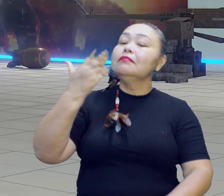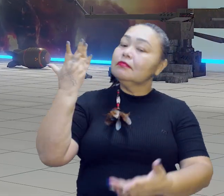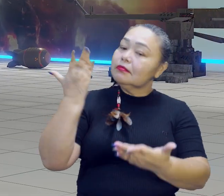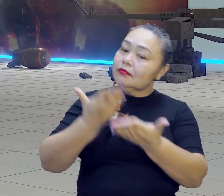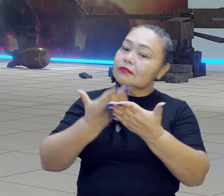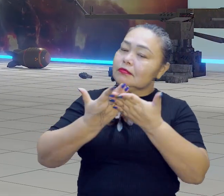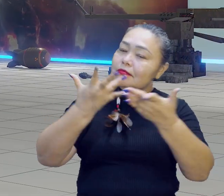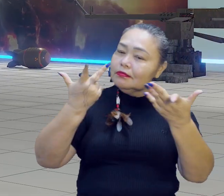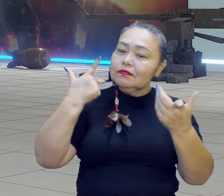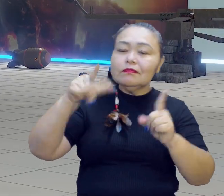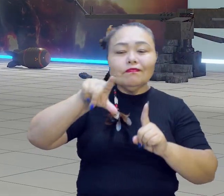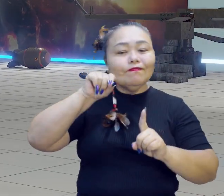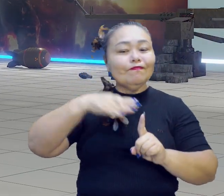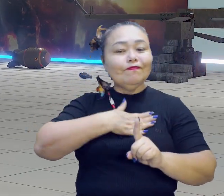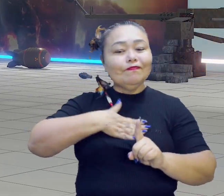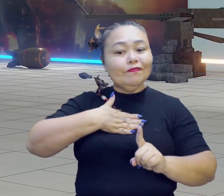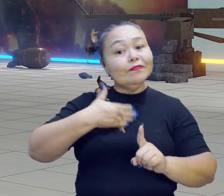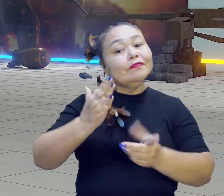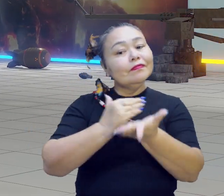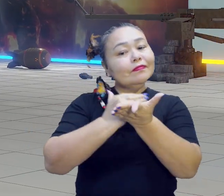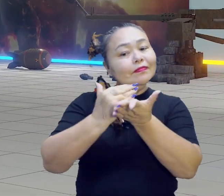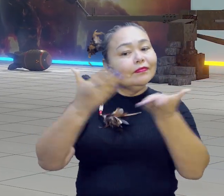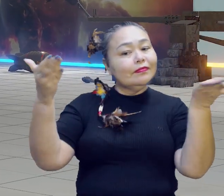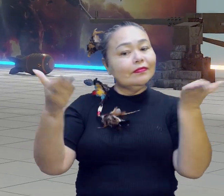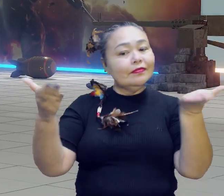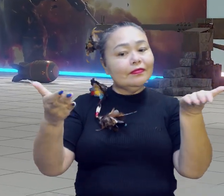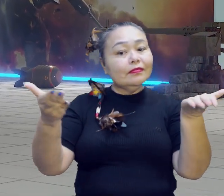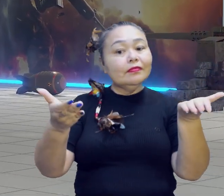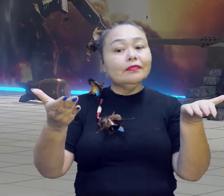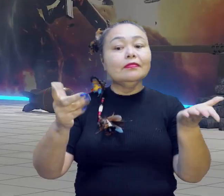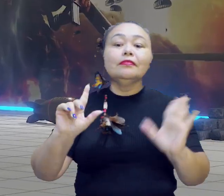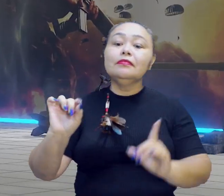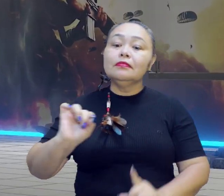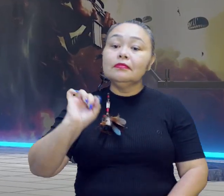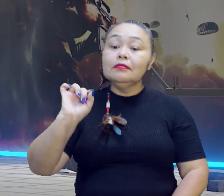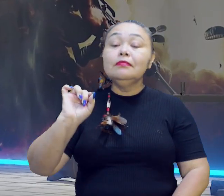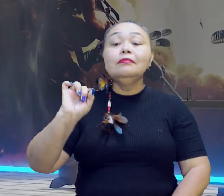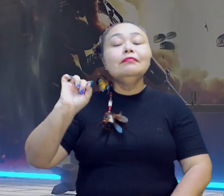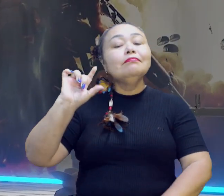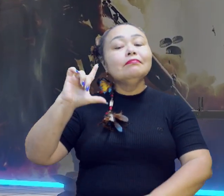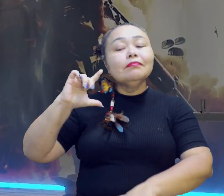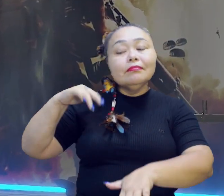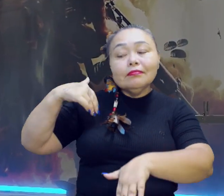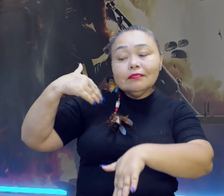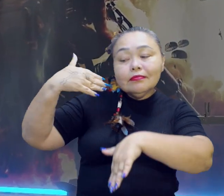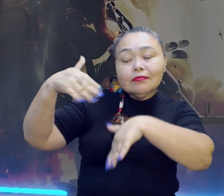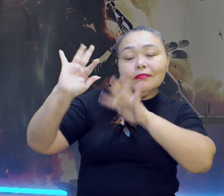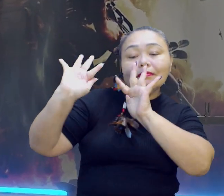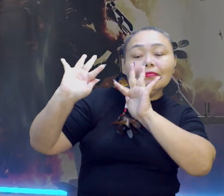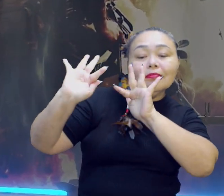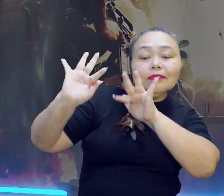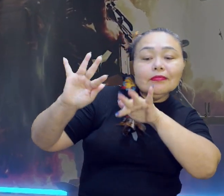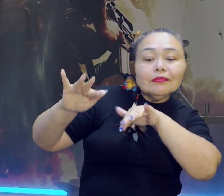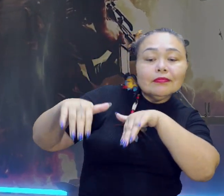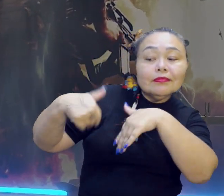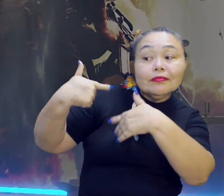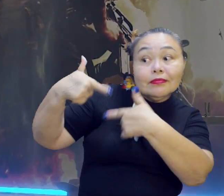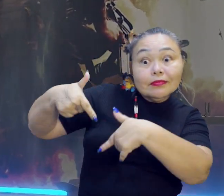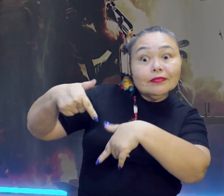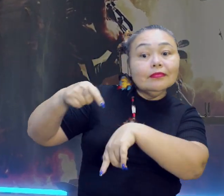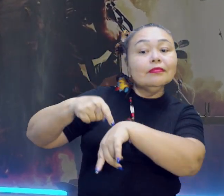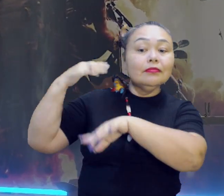favorita começa agora. Bom, galera, é o seguinte, finalmente chegamos à nossa